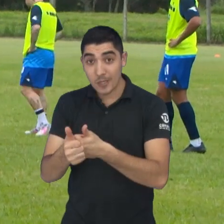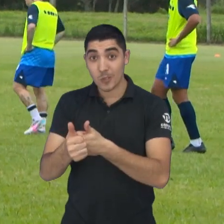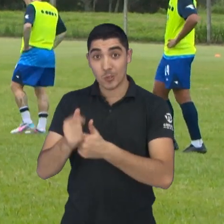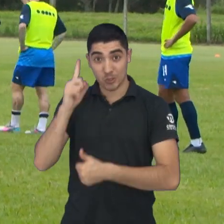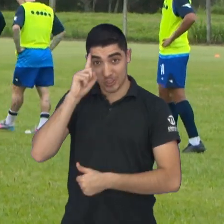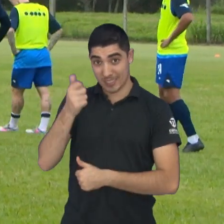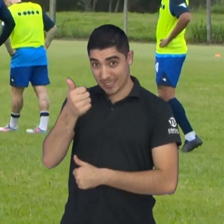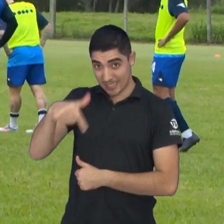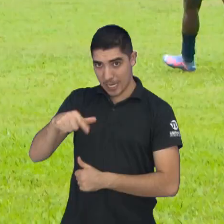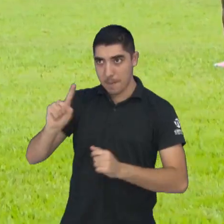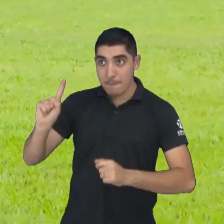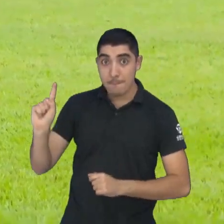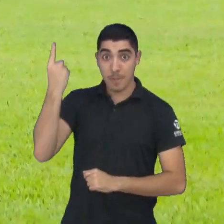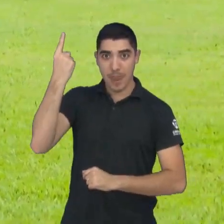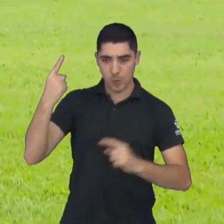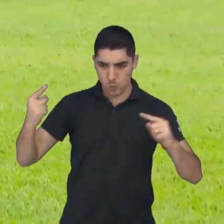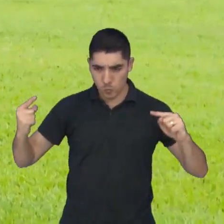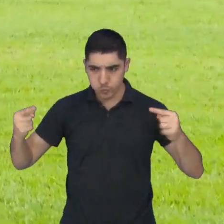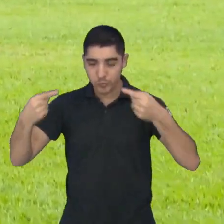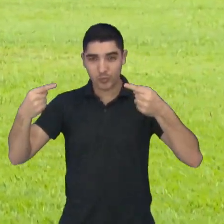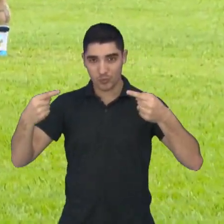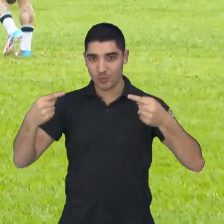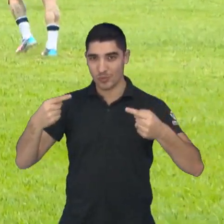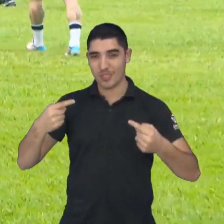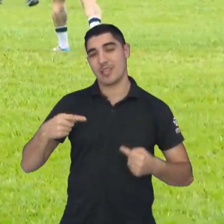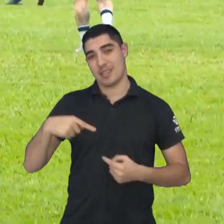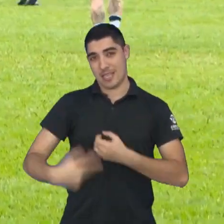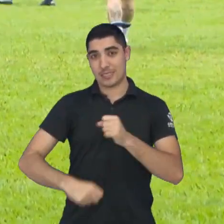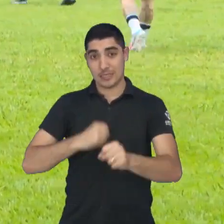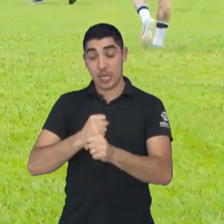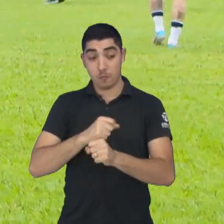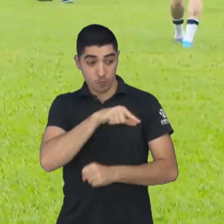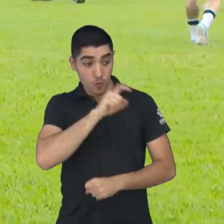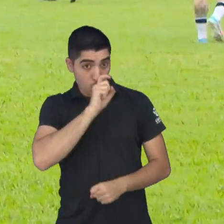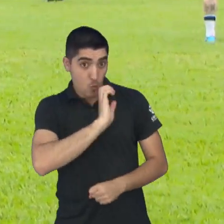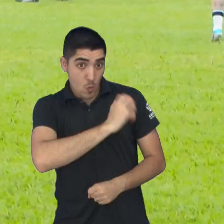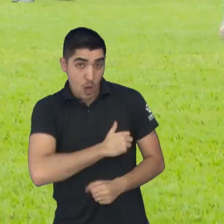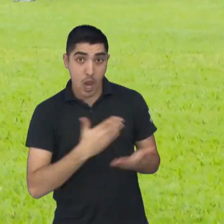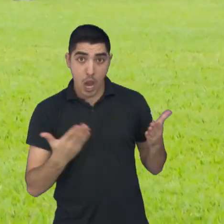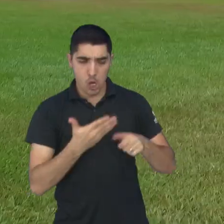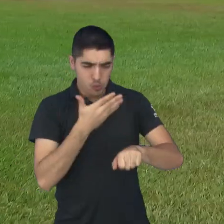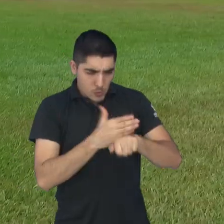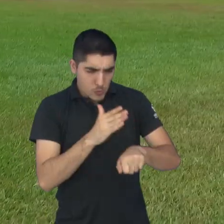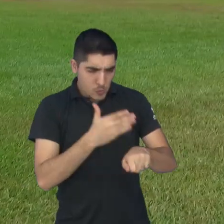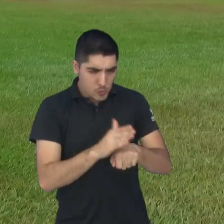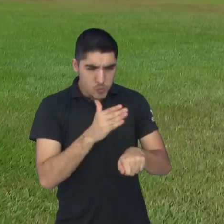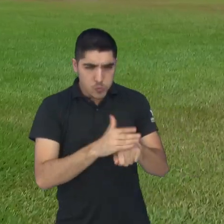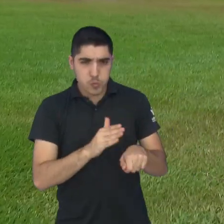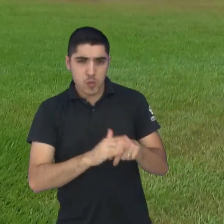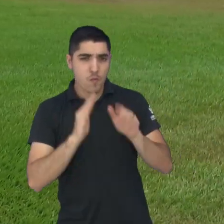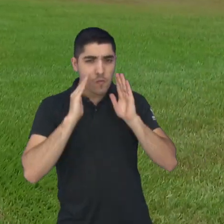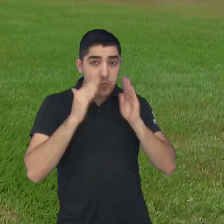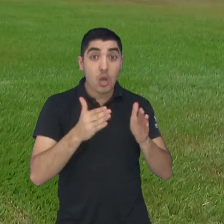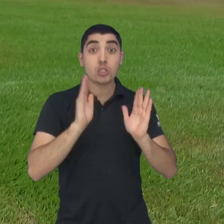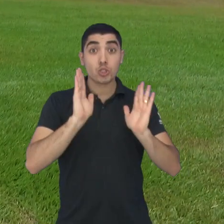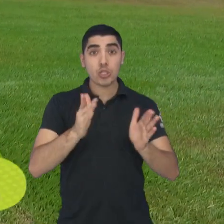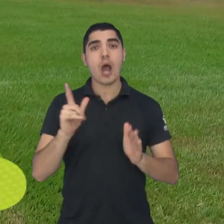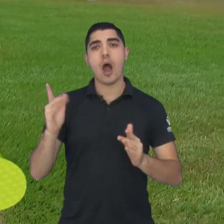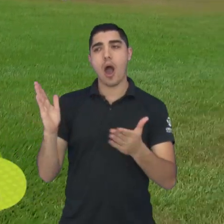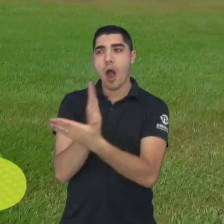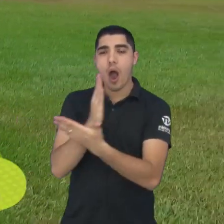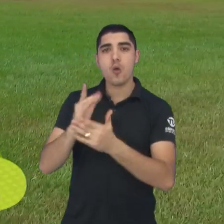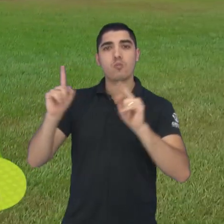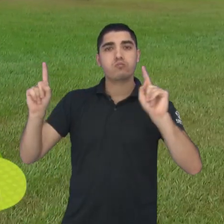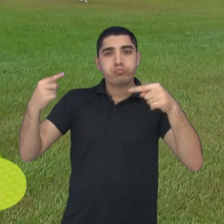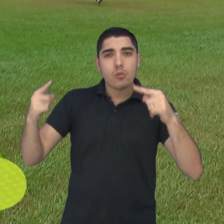em 2024, a preparação do elenco da Águia entra em fase final, com alguns jogos-treinos